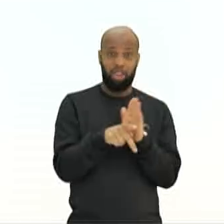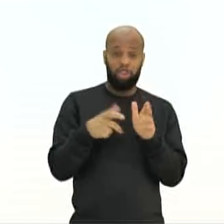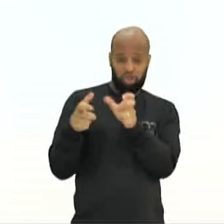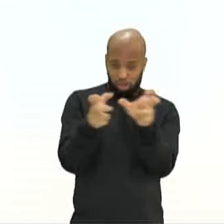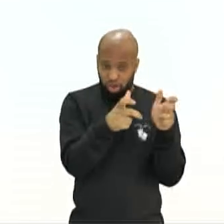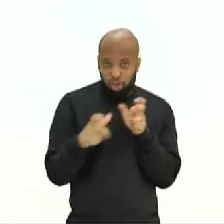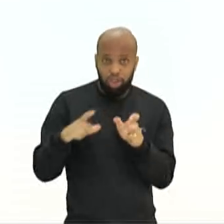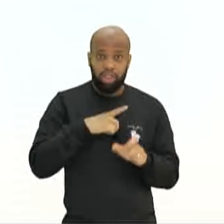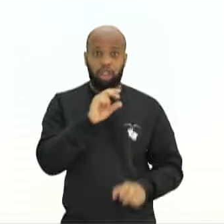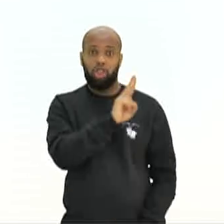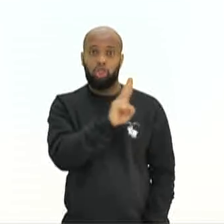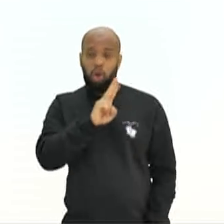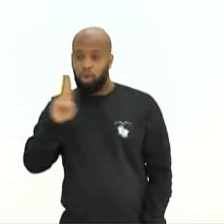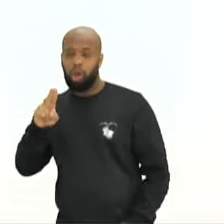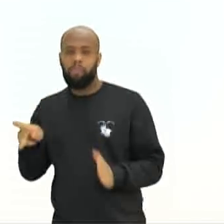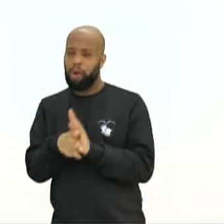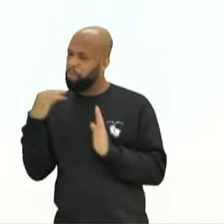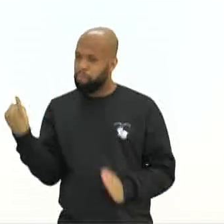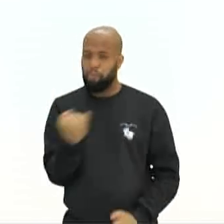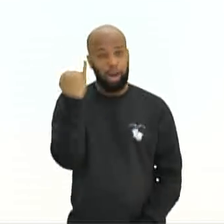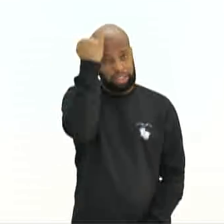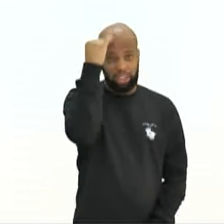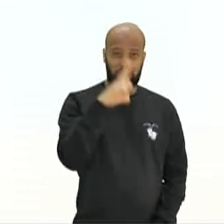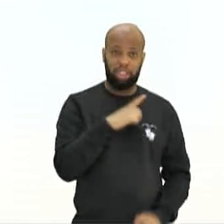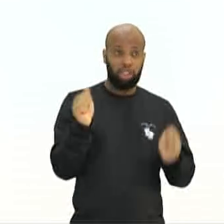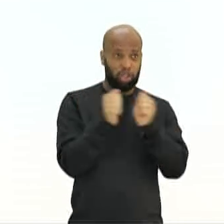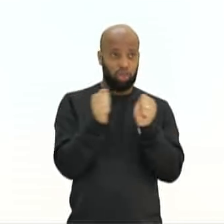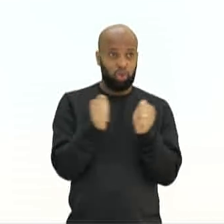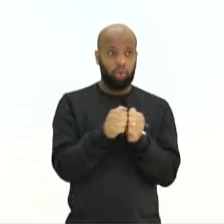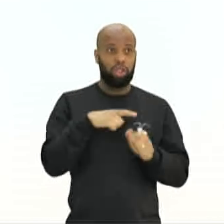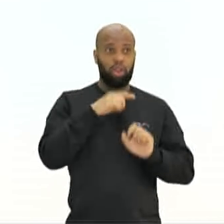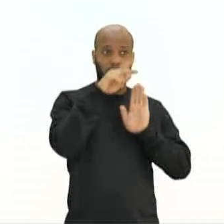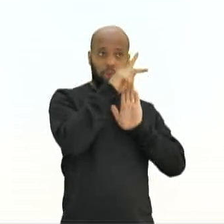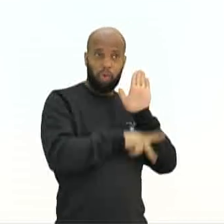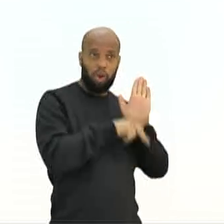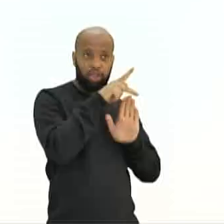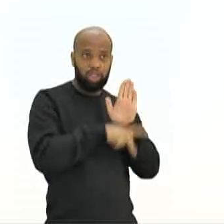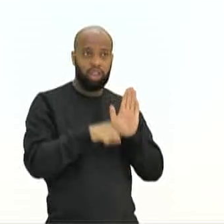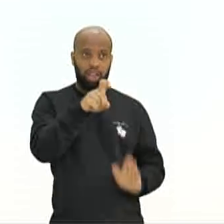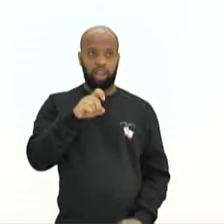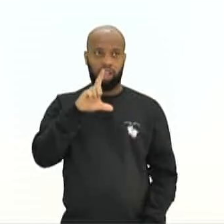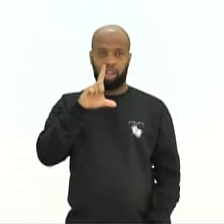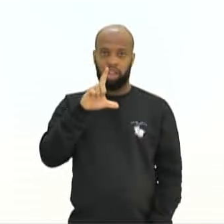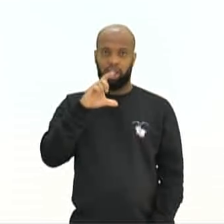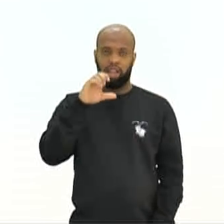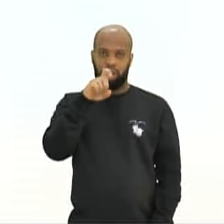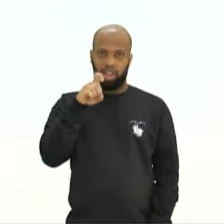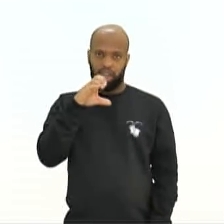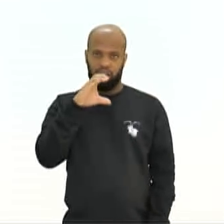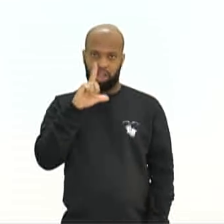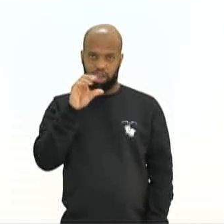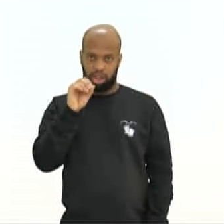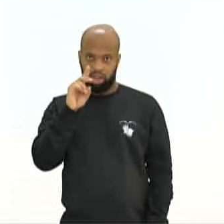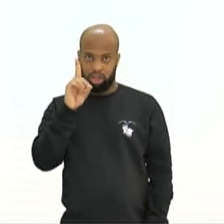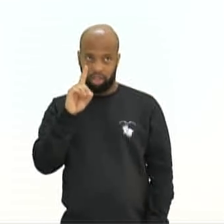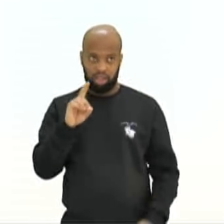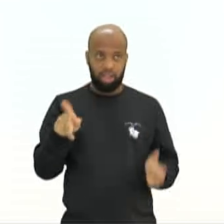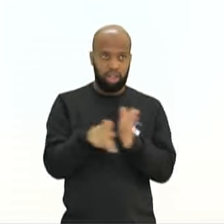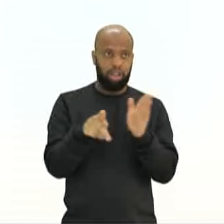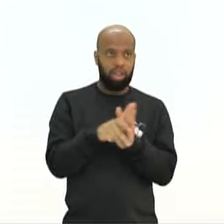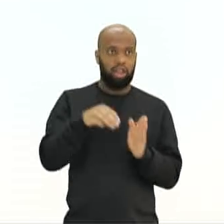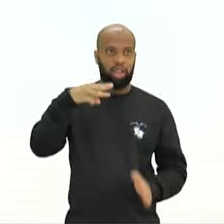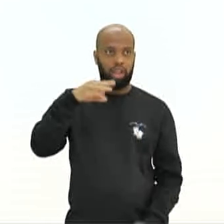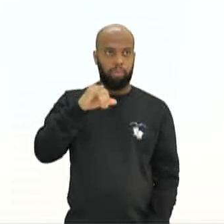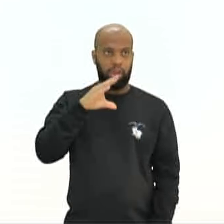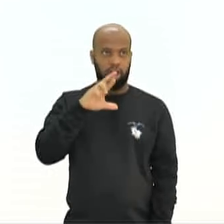contará com nomes de peso ao seu lado, como o projeto xCloud, da Microsoft, e o GeForce Now, da